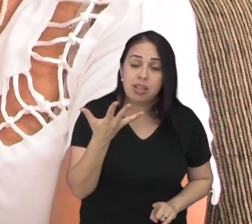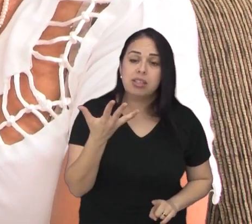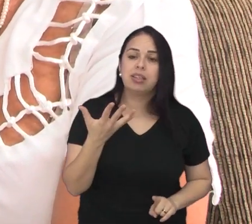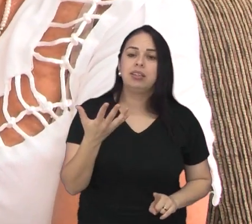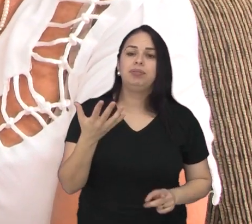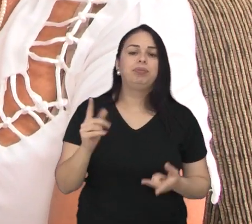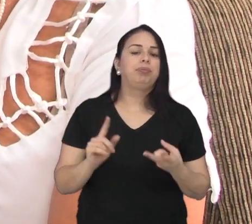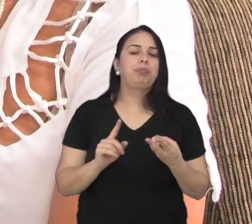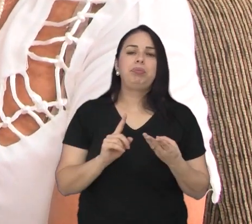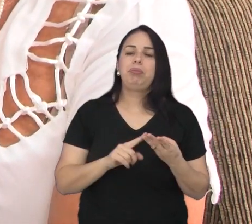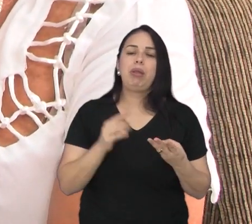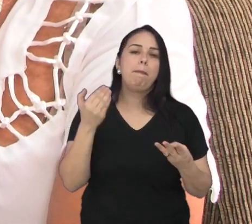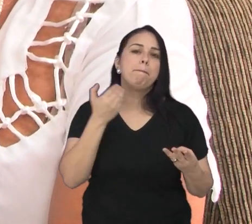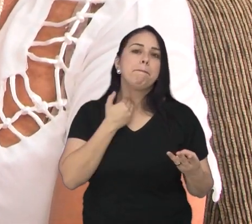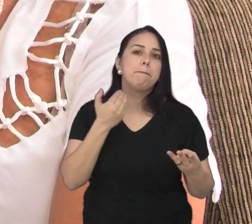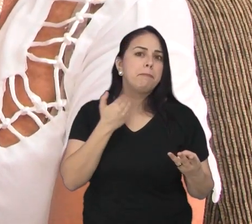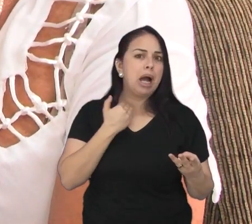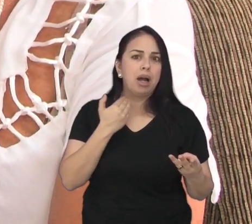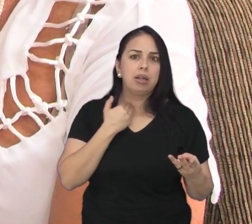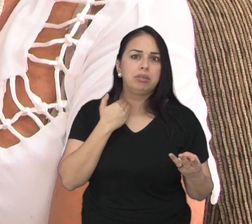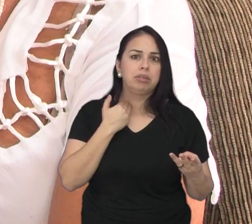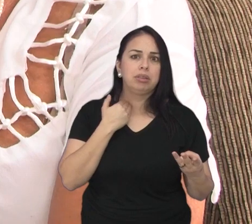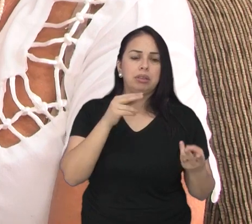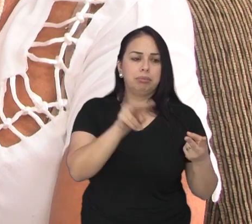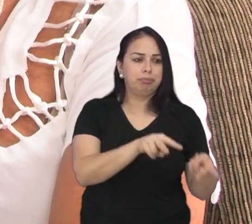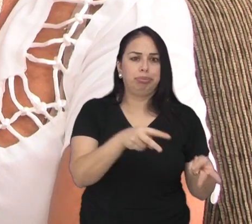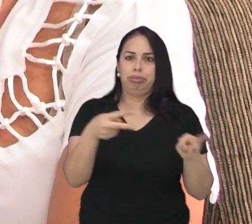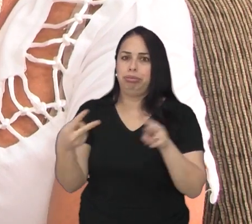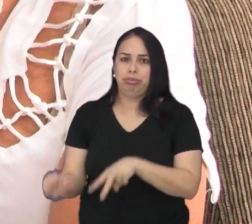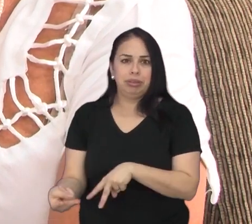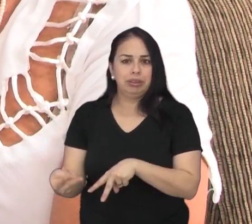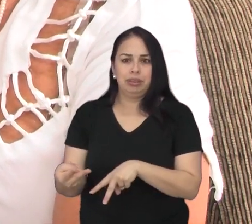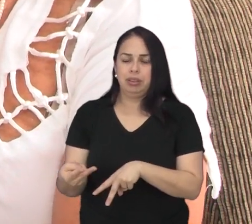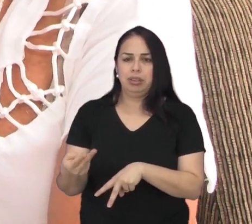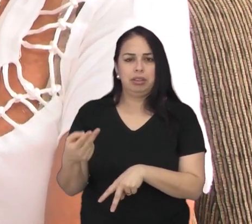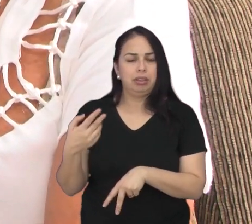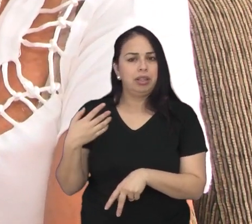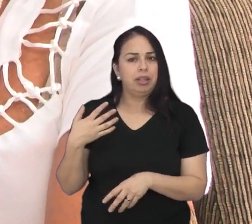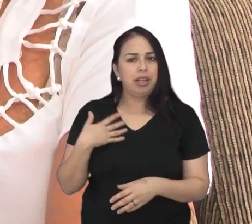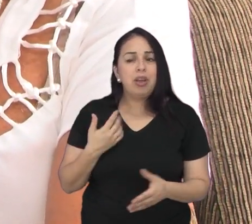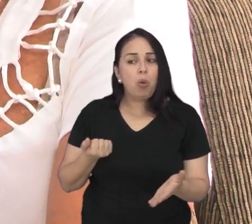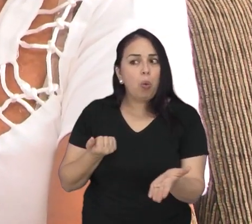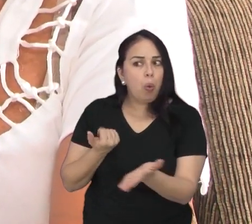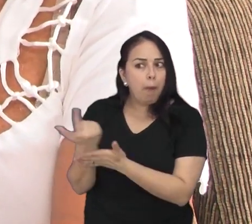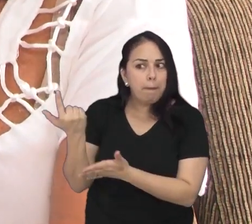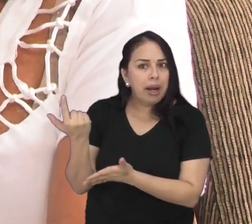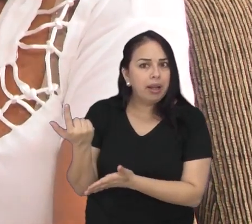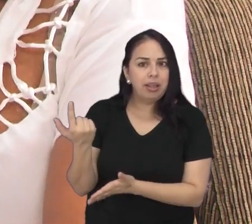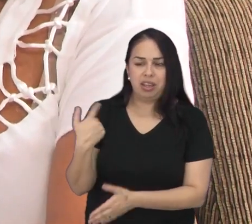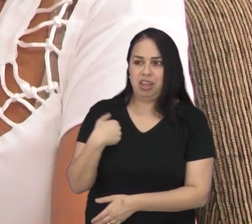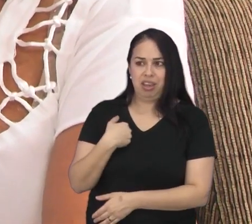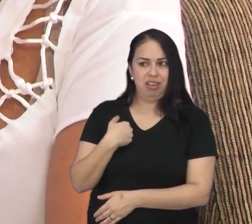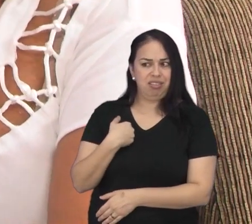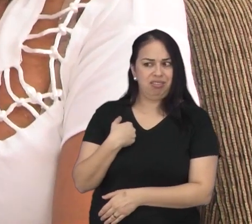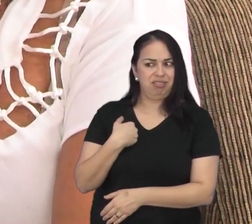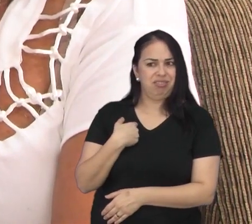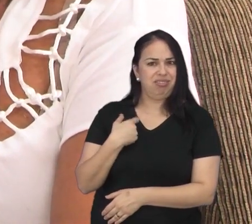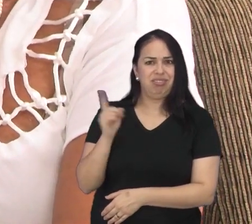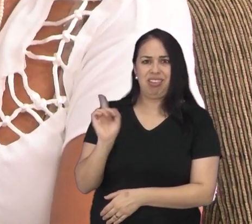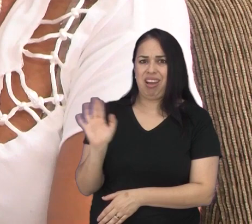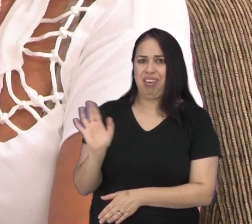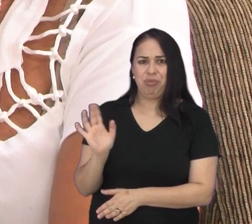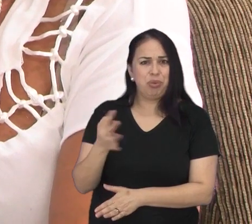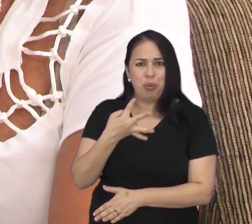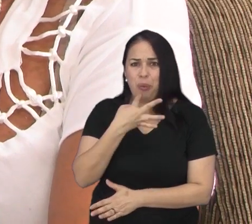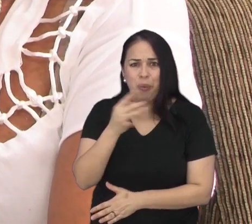tem conta de banco, onde eu não, débito em conta, onde eu não compra, em banco que eu não tenho conta.